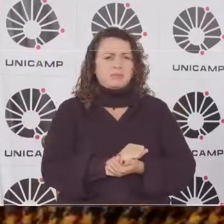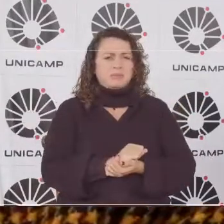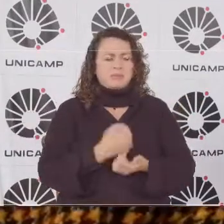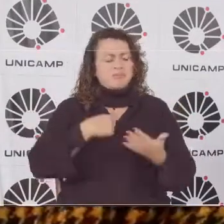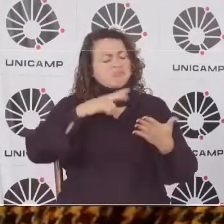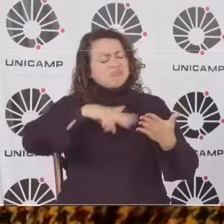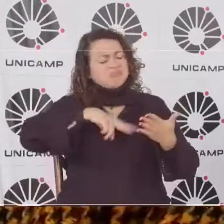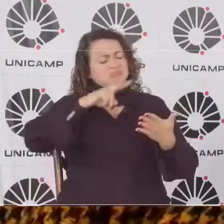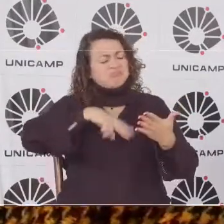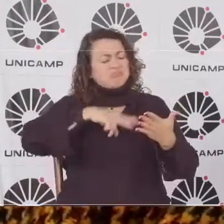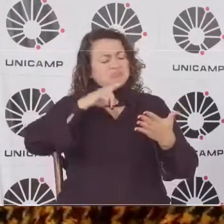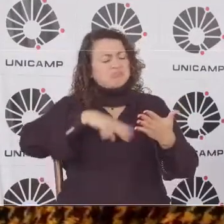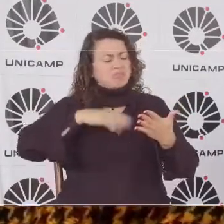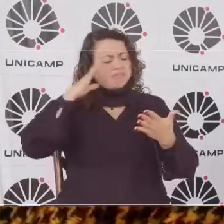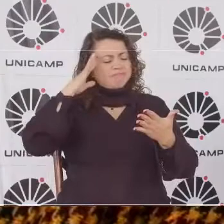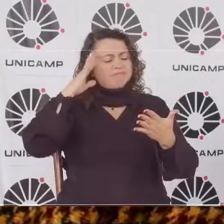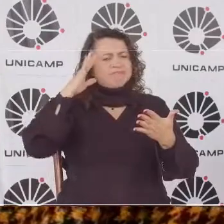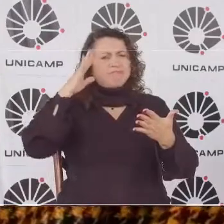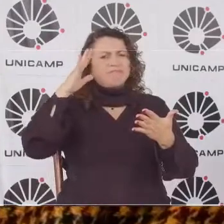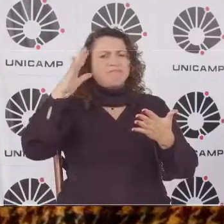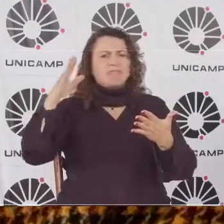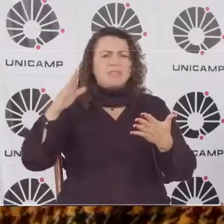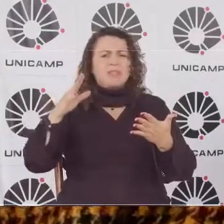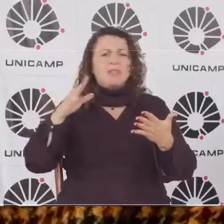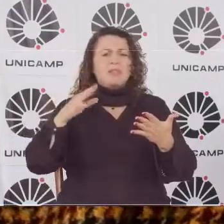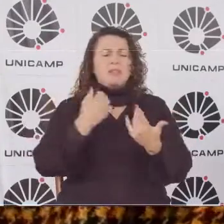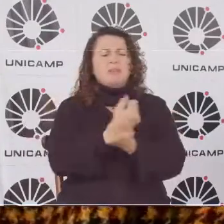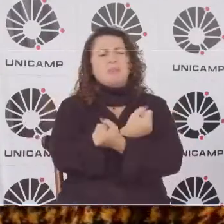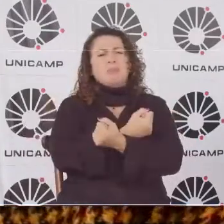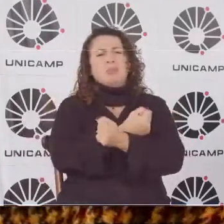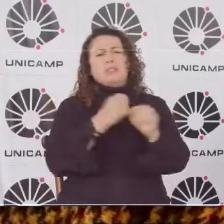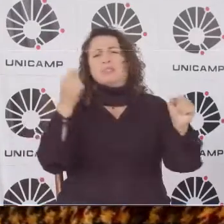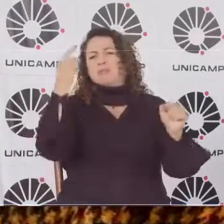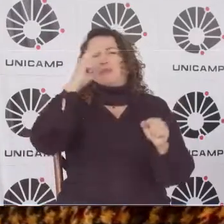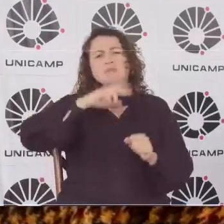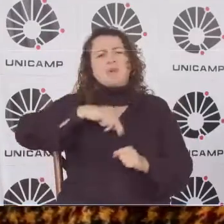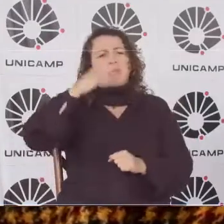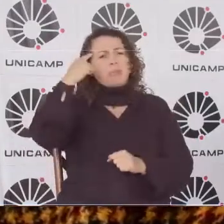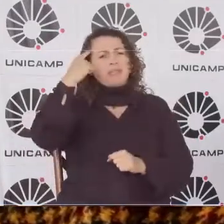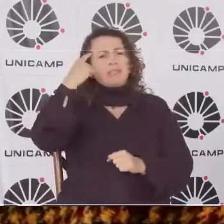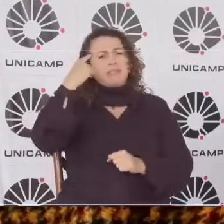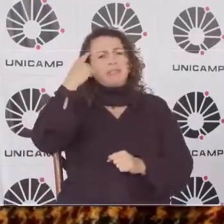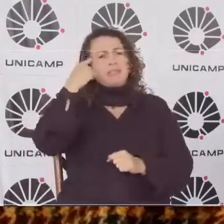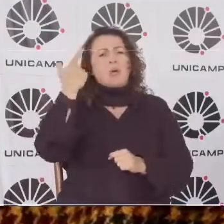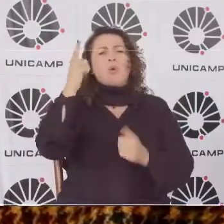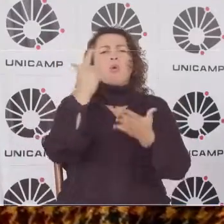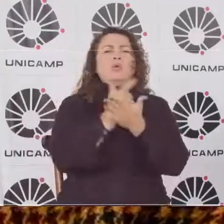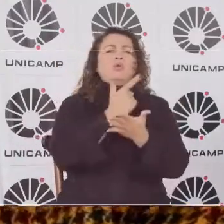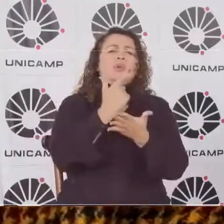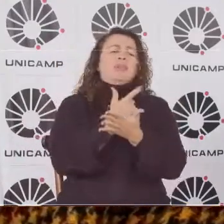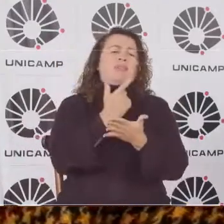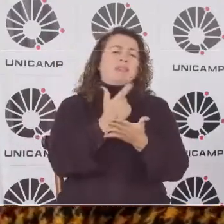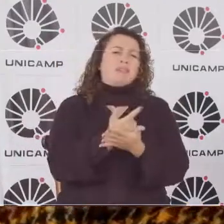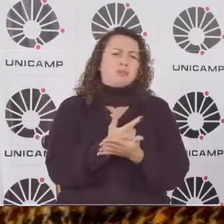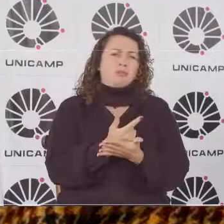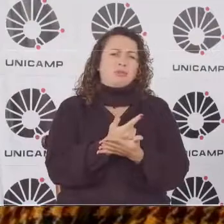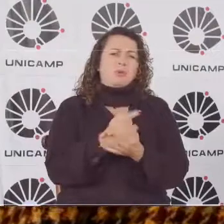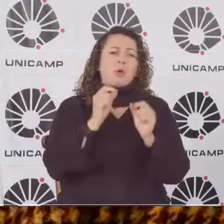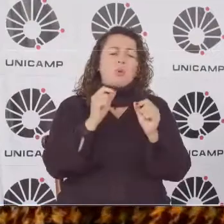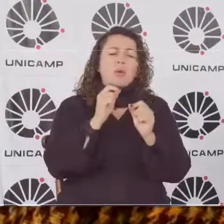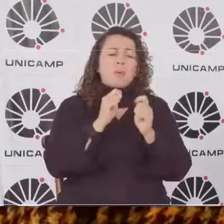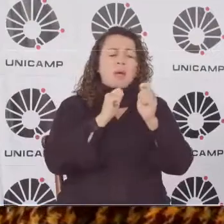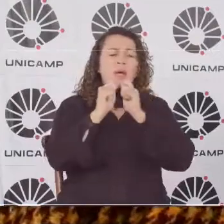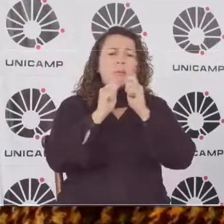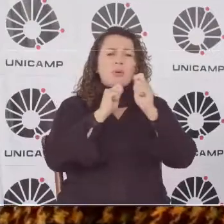estes escritos e dizendo isso é impossível não pensar no livro Arte mãe Jerusalém uma